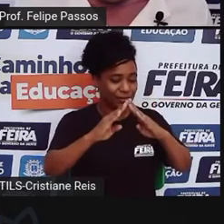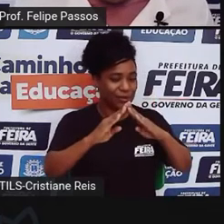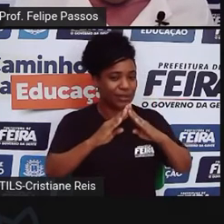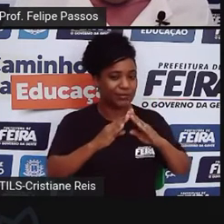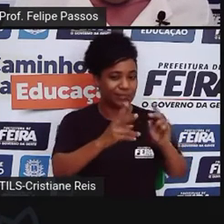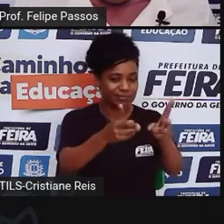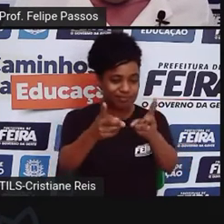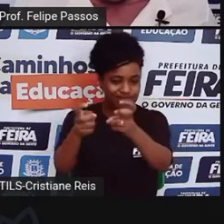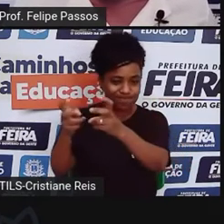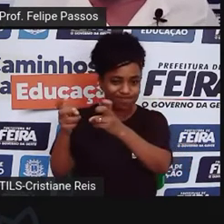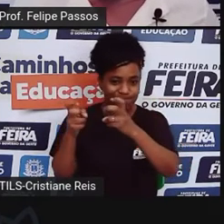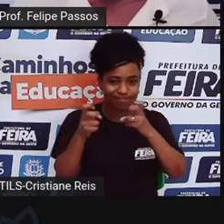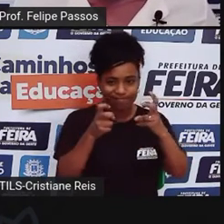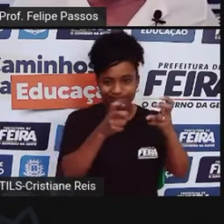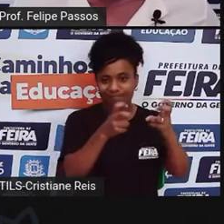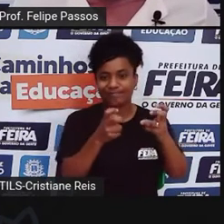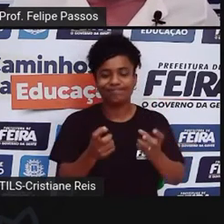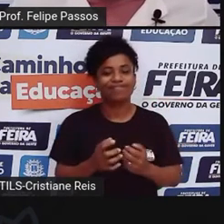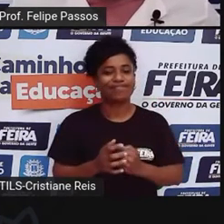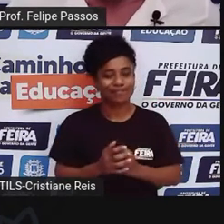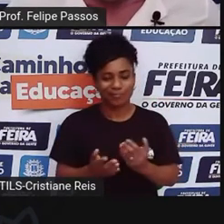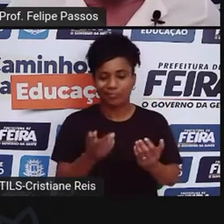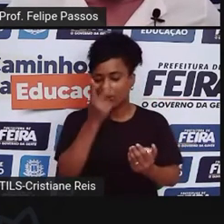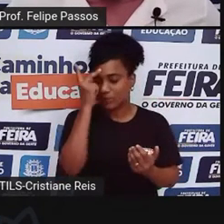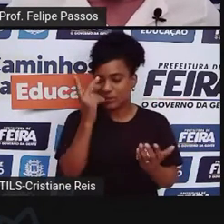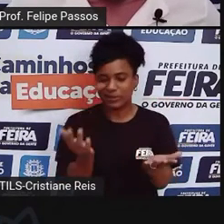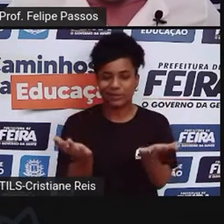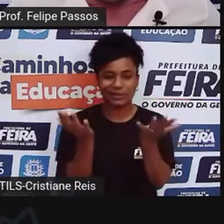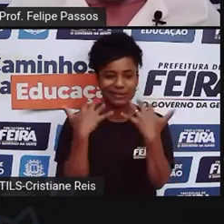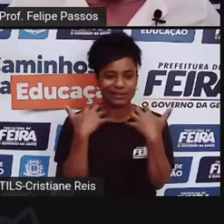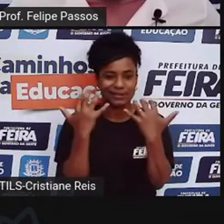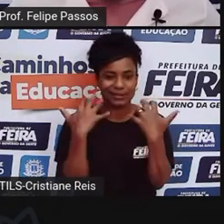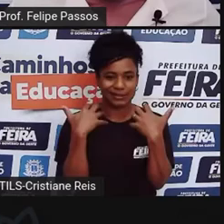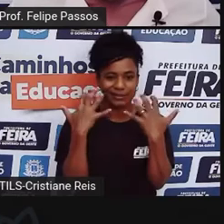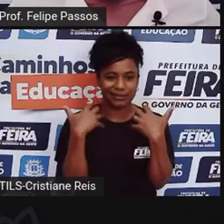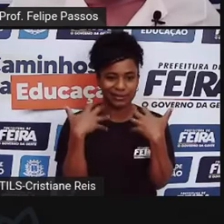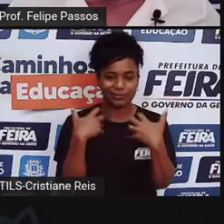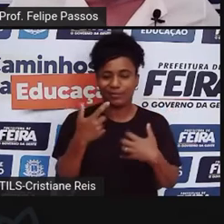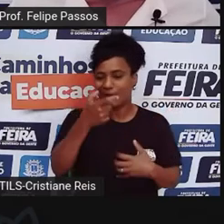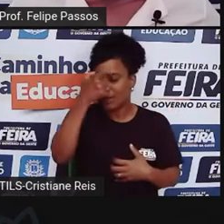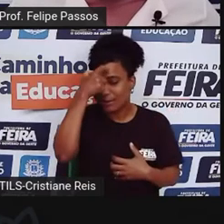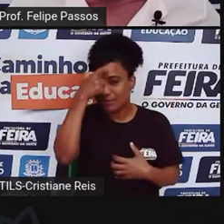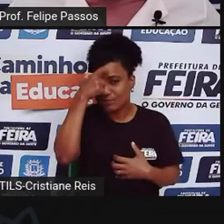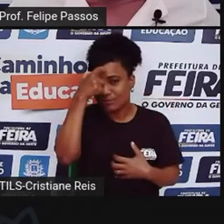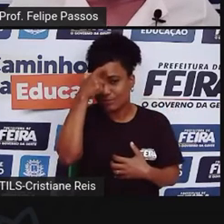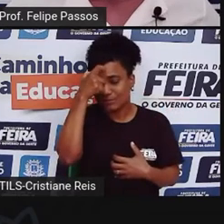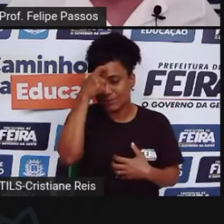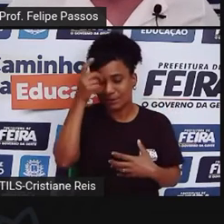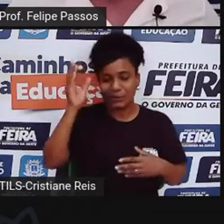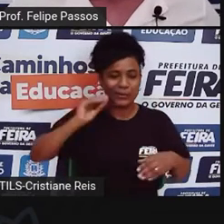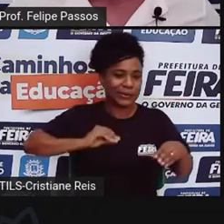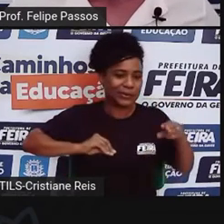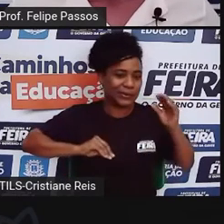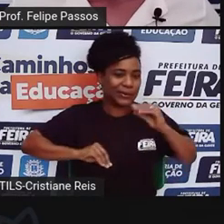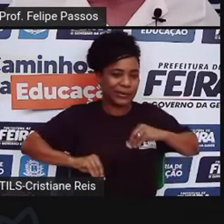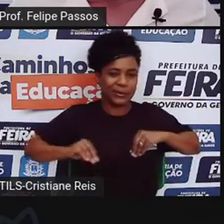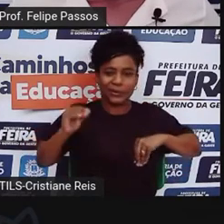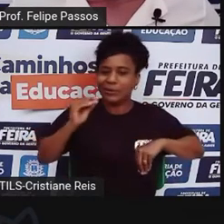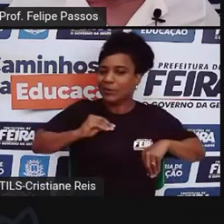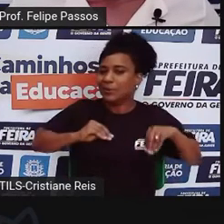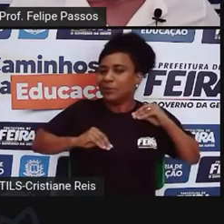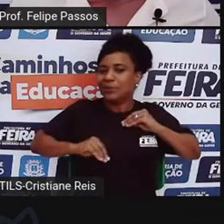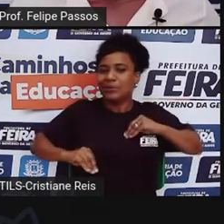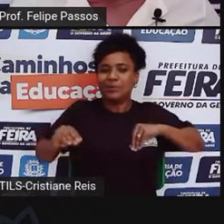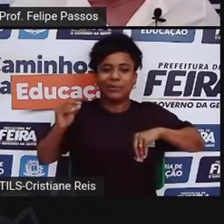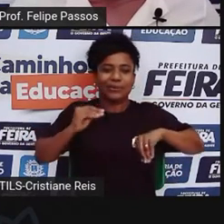as pessoas estão adoecendo psicologicamente. Então, a sociedade em si, hoje, precisa